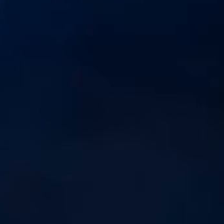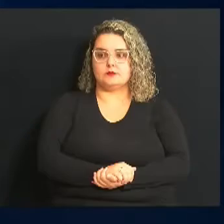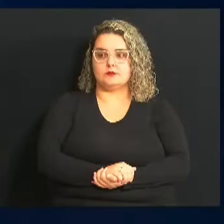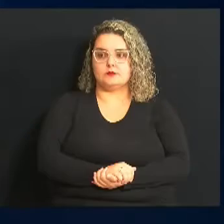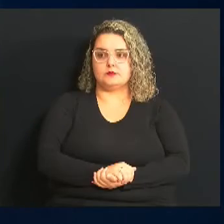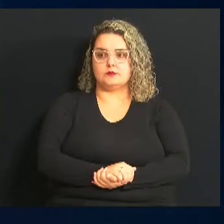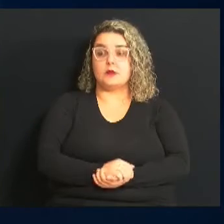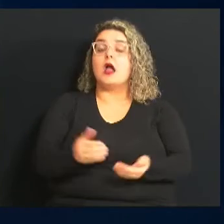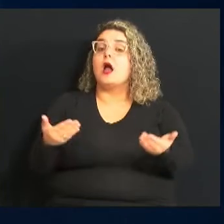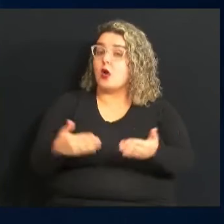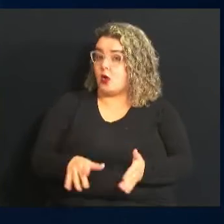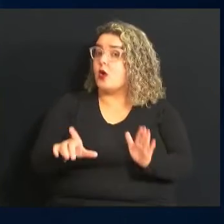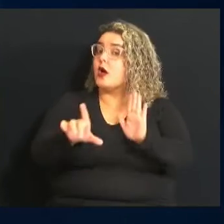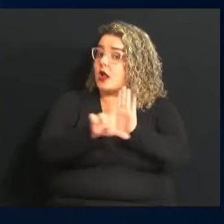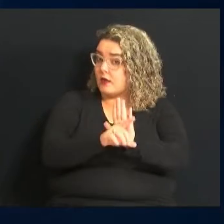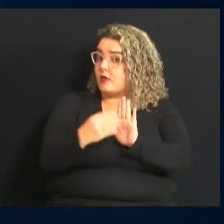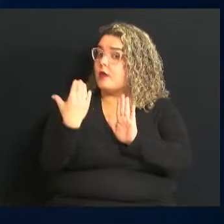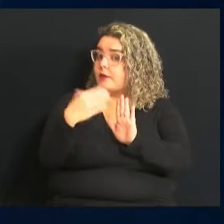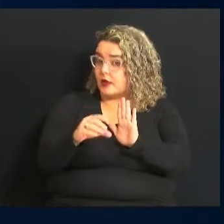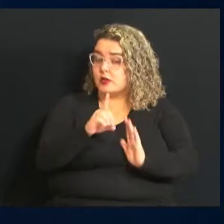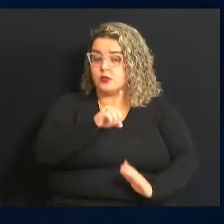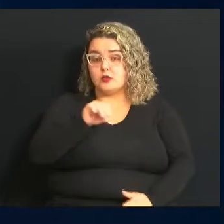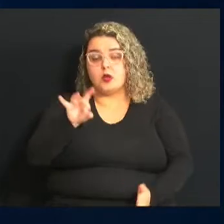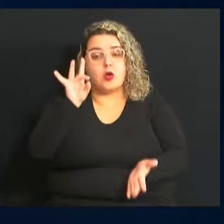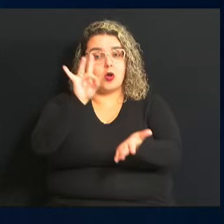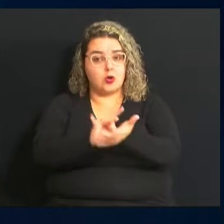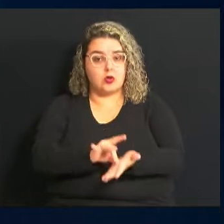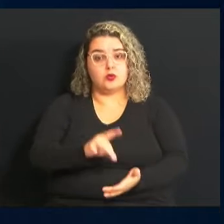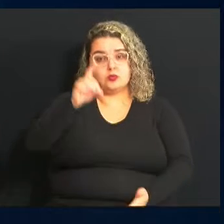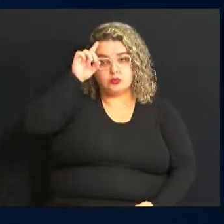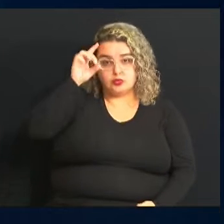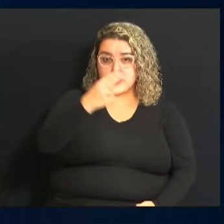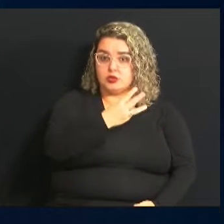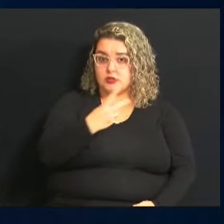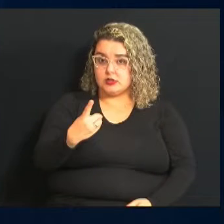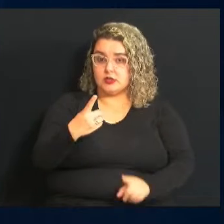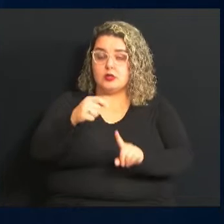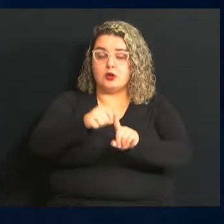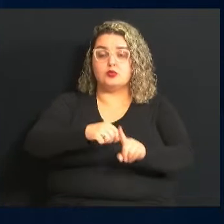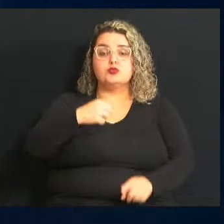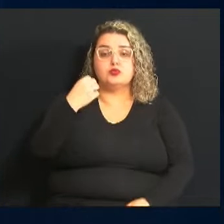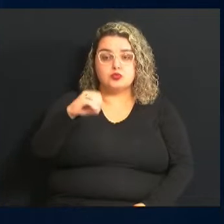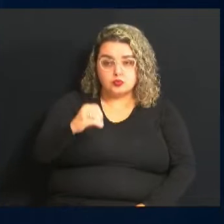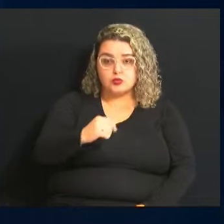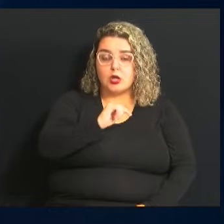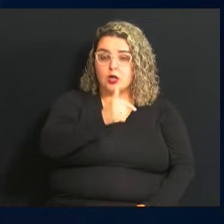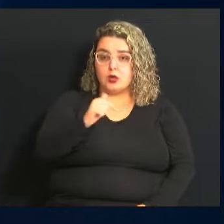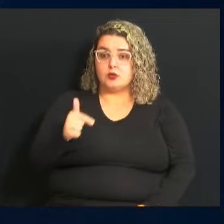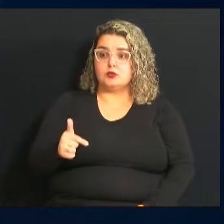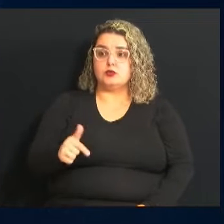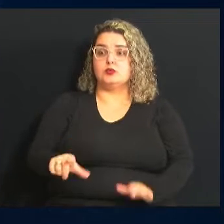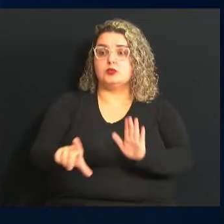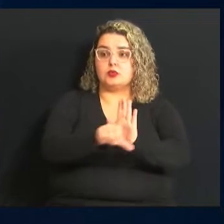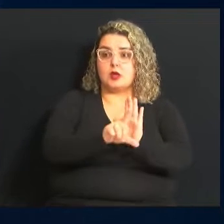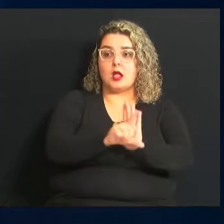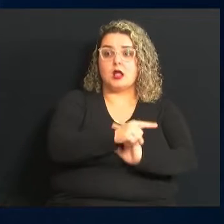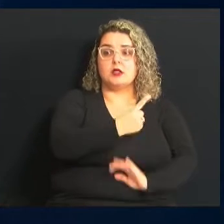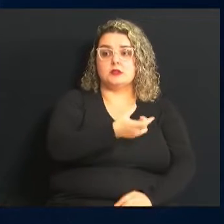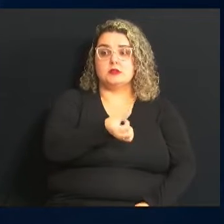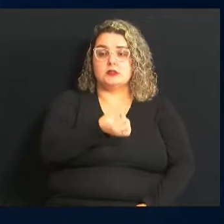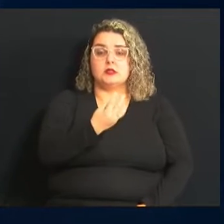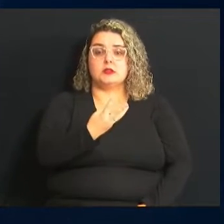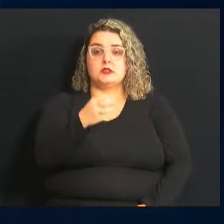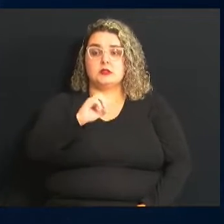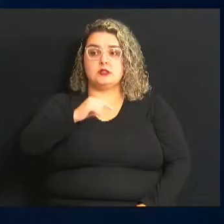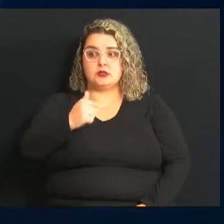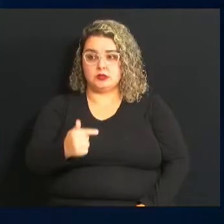Agora é lei. Foi publicada no Diário Oficial do dia 31 de outubro de 2022, a lei número 16.307, de